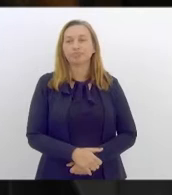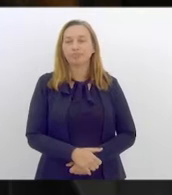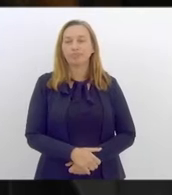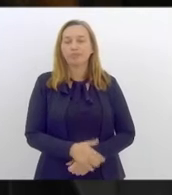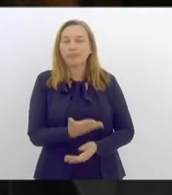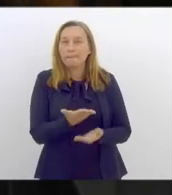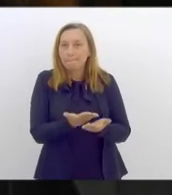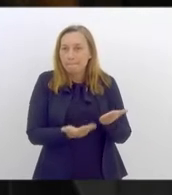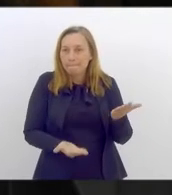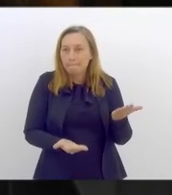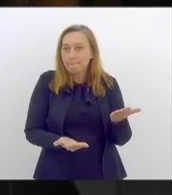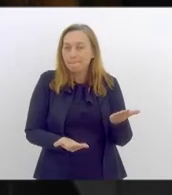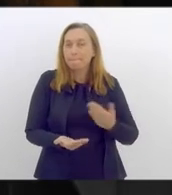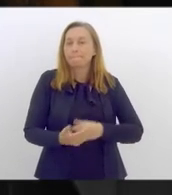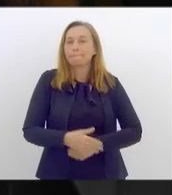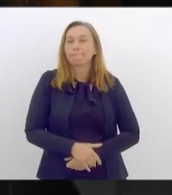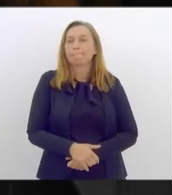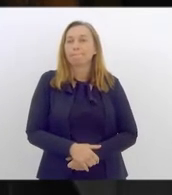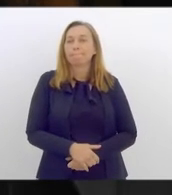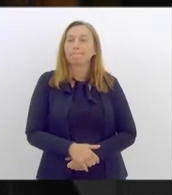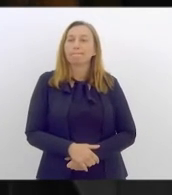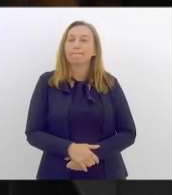perda de receita